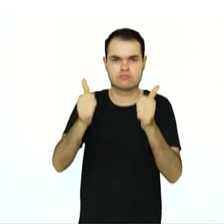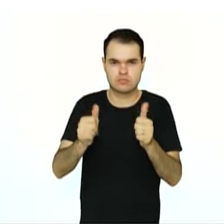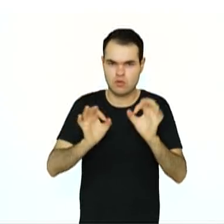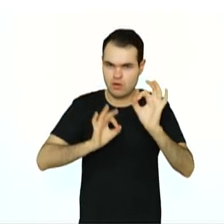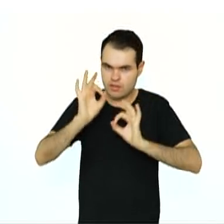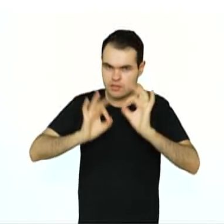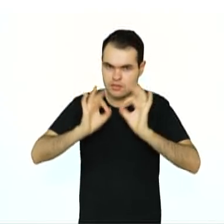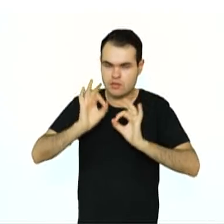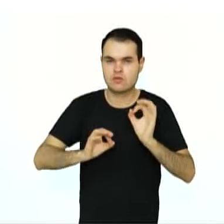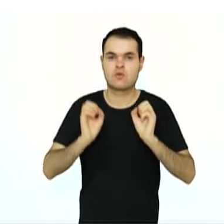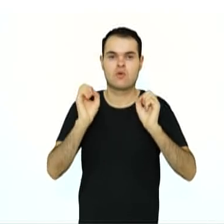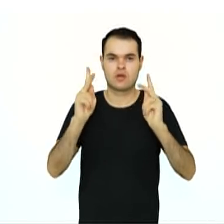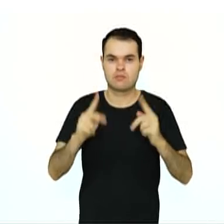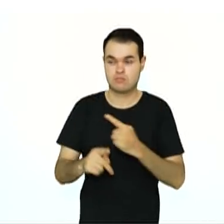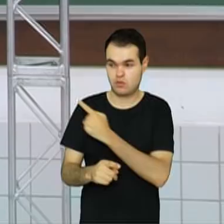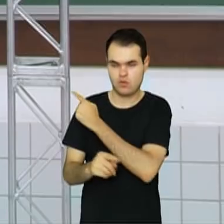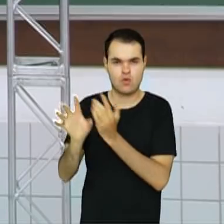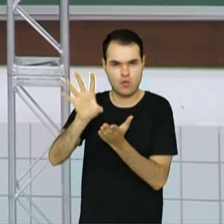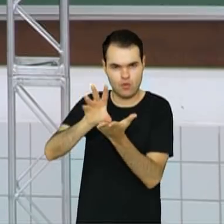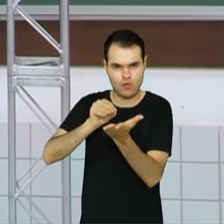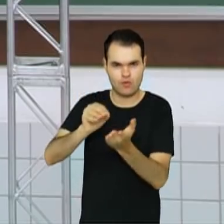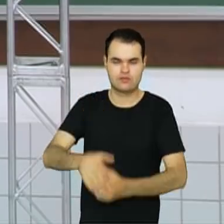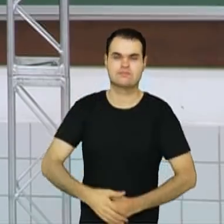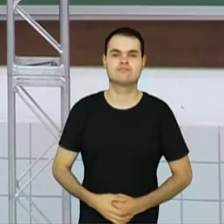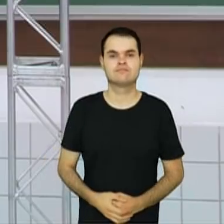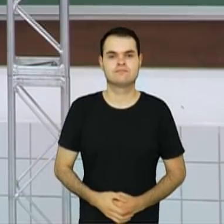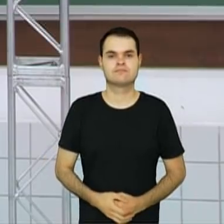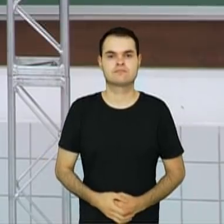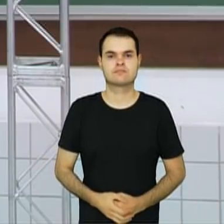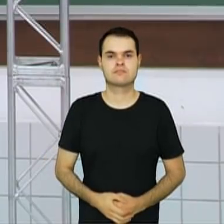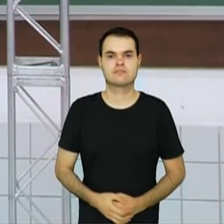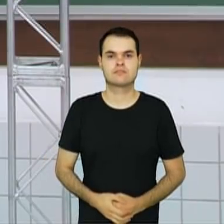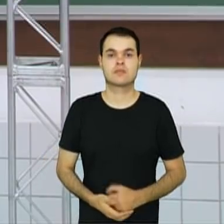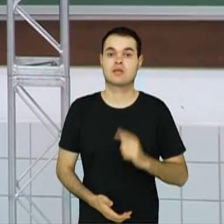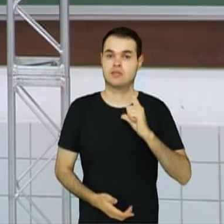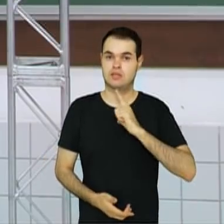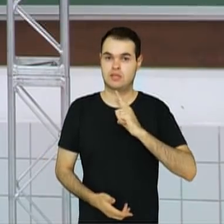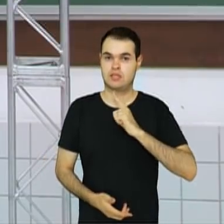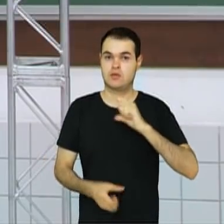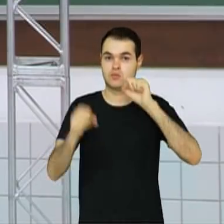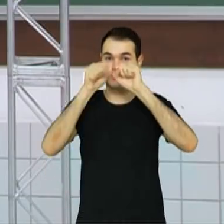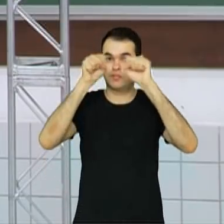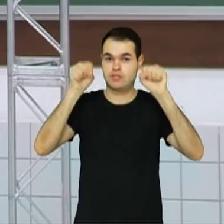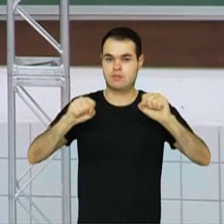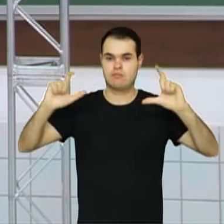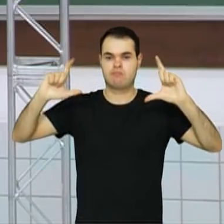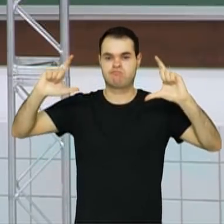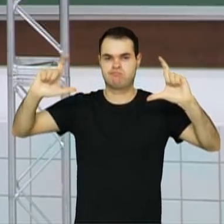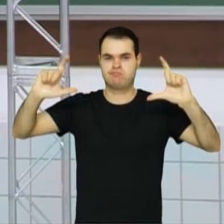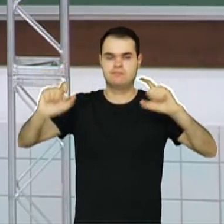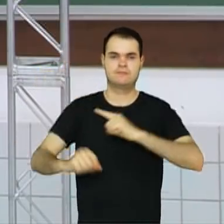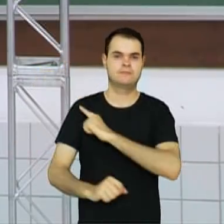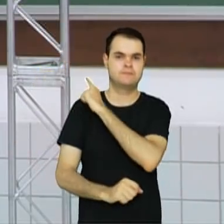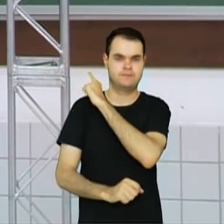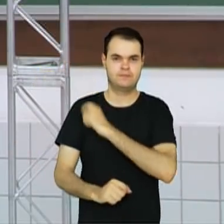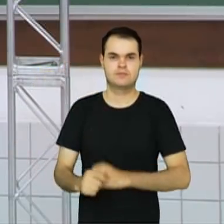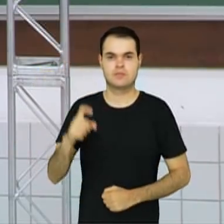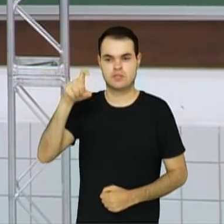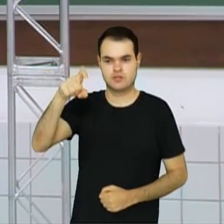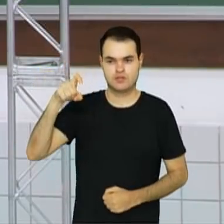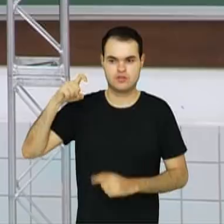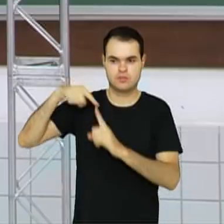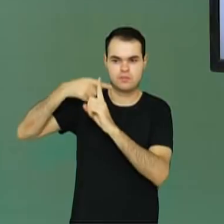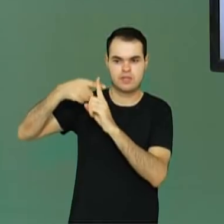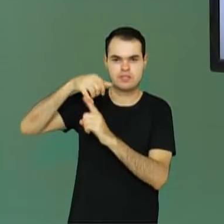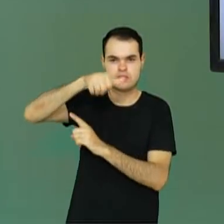se organiza aqui no quadro, ok? Então, você tem aqui o sistema, ó. O que você tem aqui? Você tem lá x mais